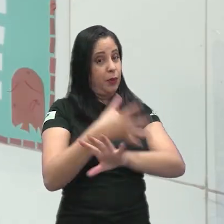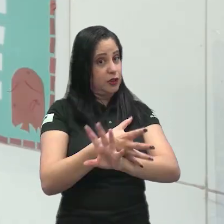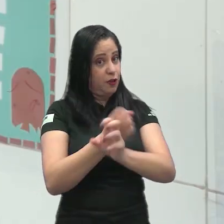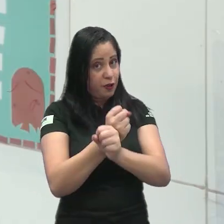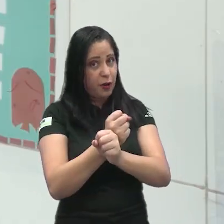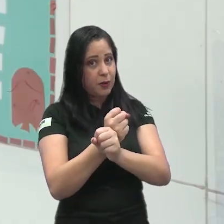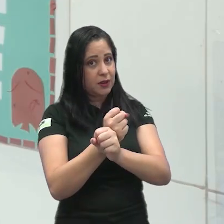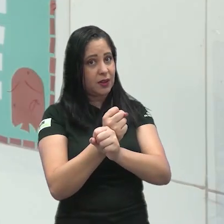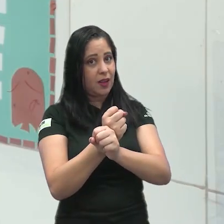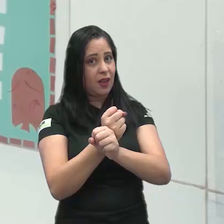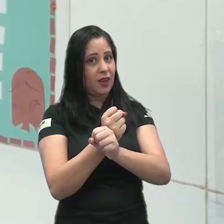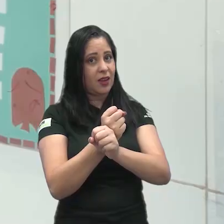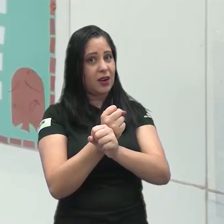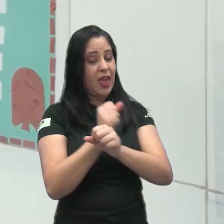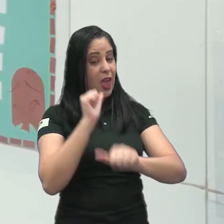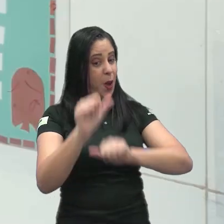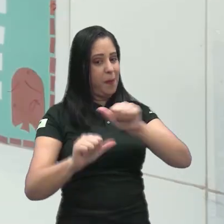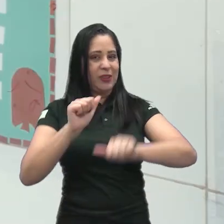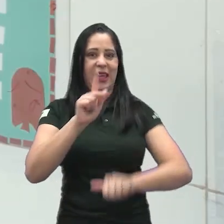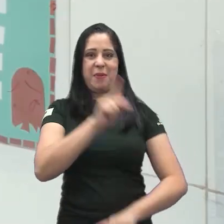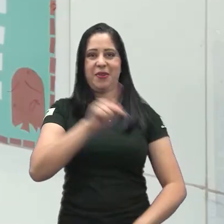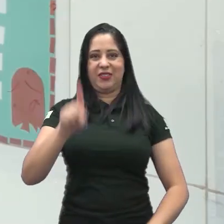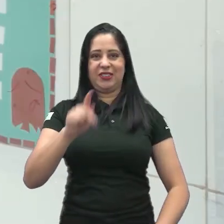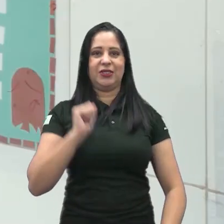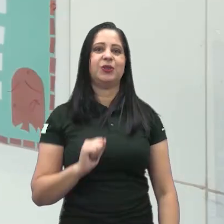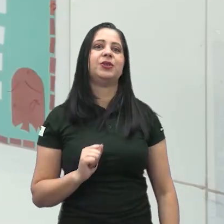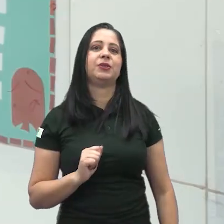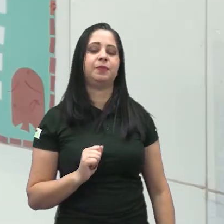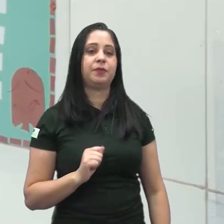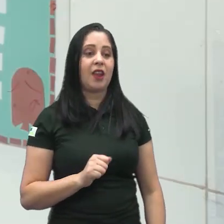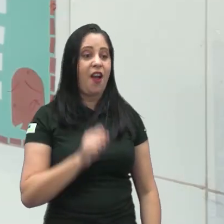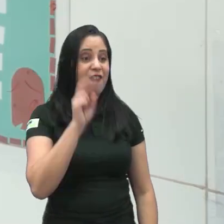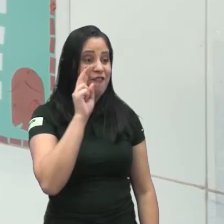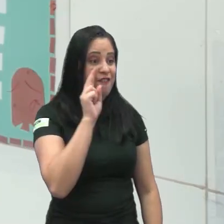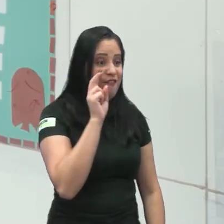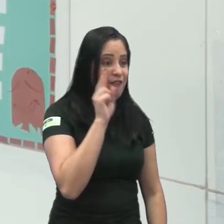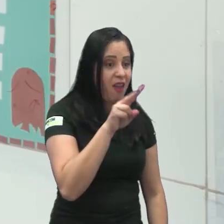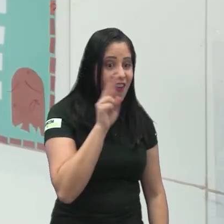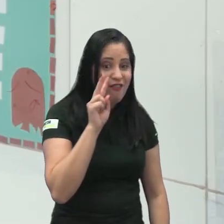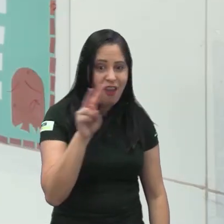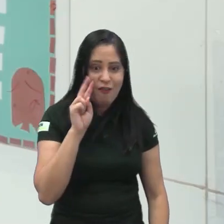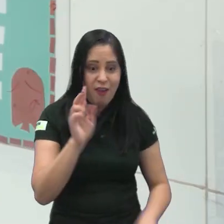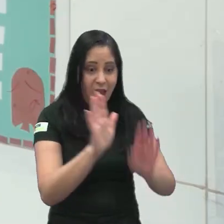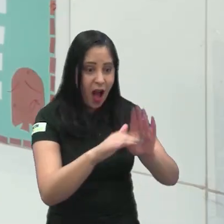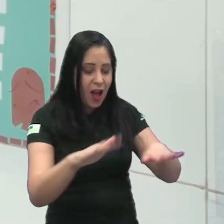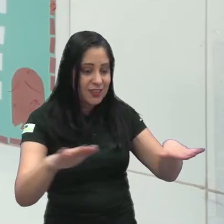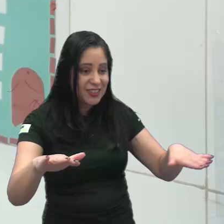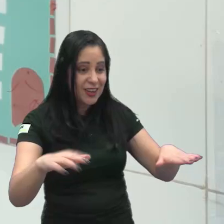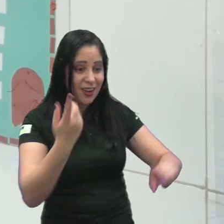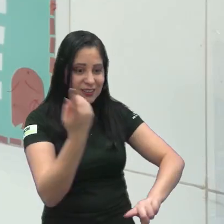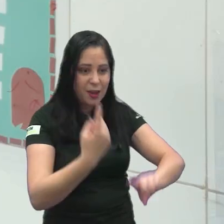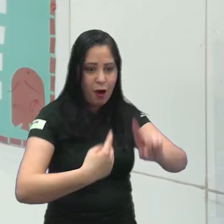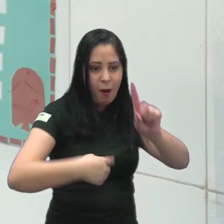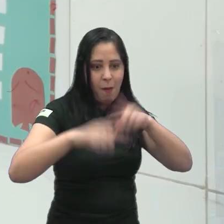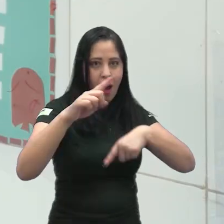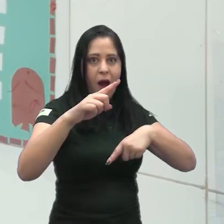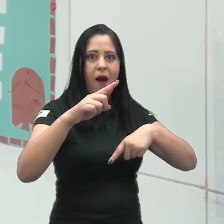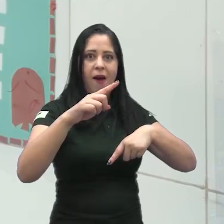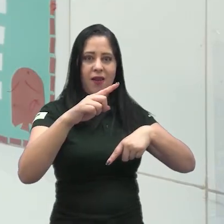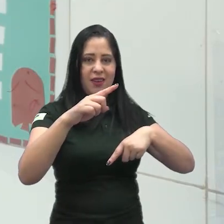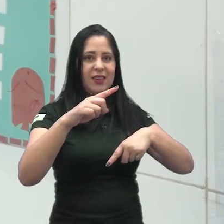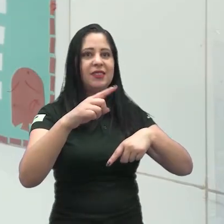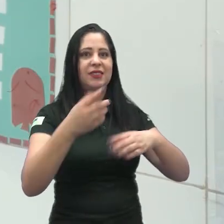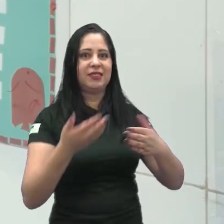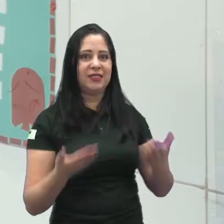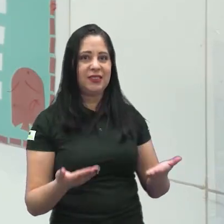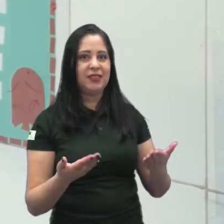eu me formei, eu vim atuar como professora. Ver as crianças aqui, o trabalho que o Éden desenvolve,